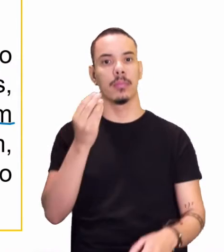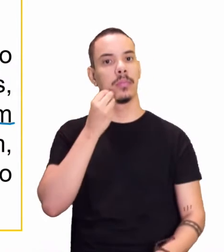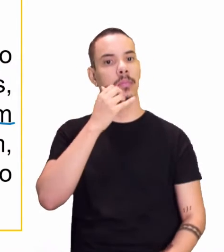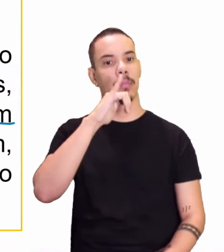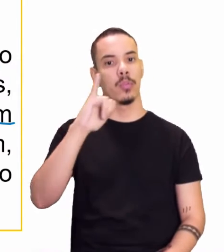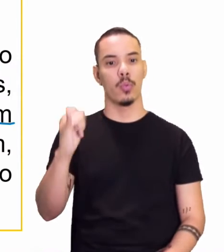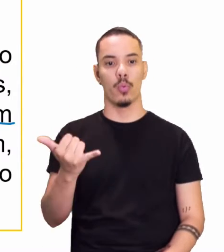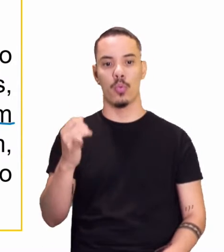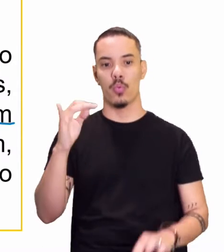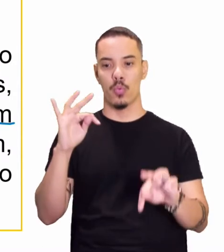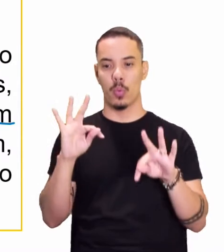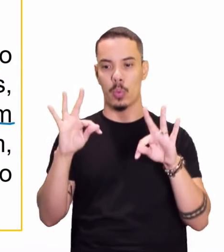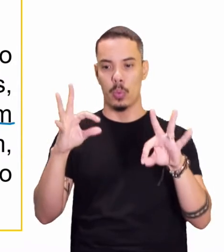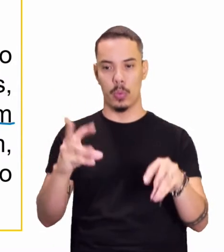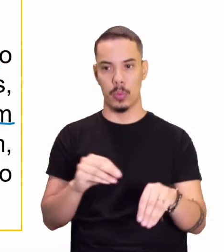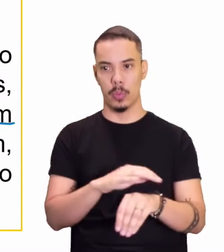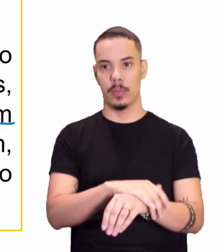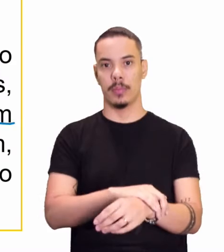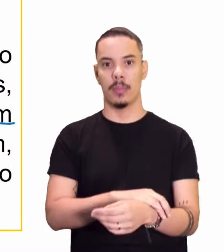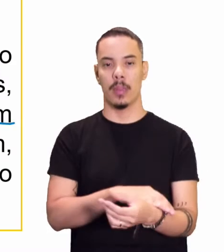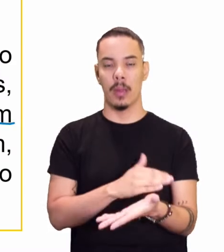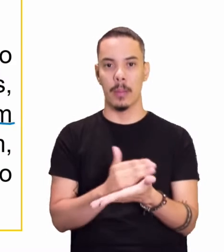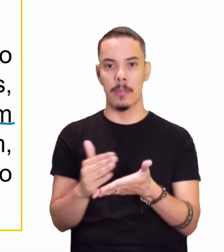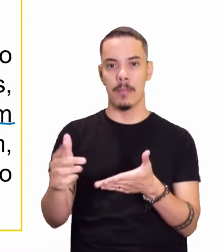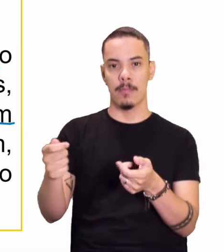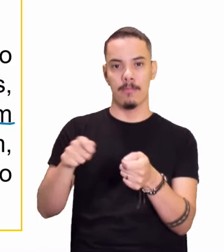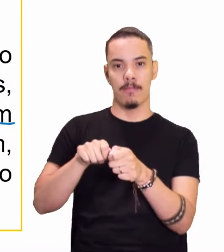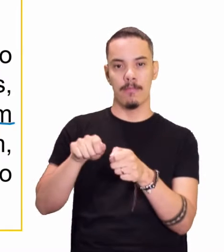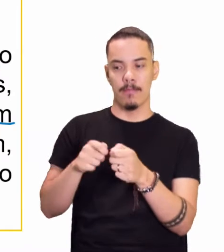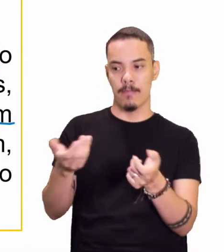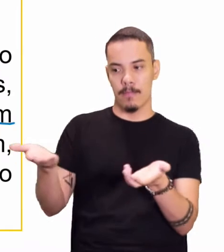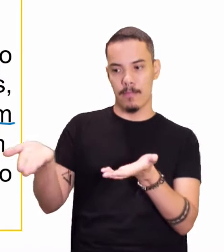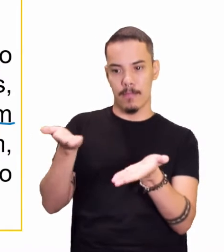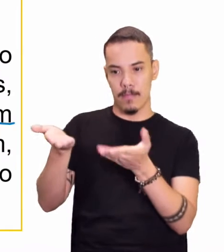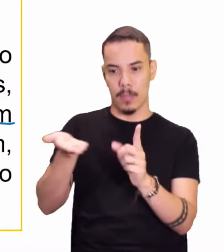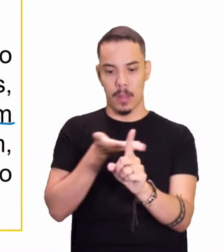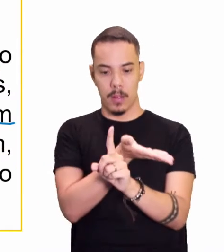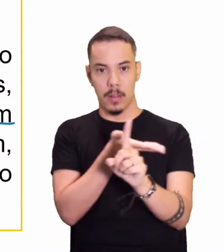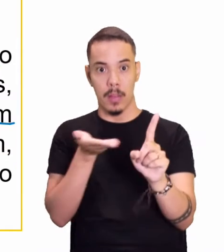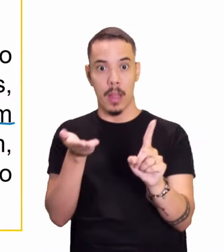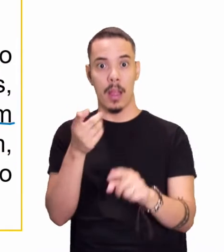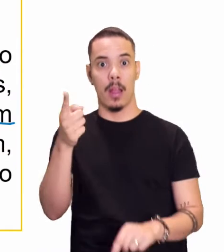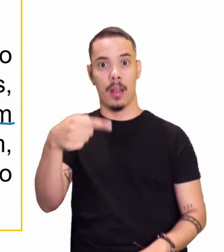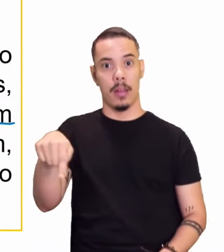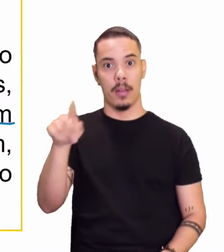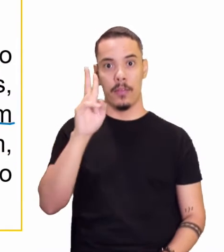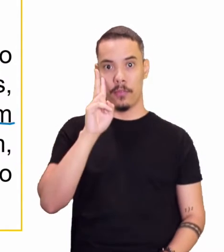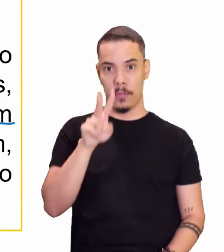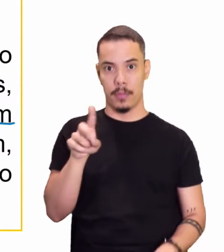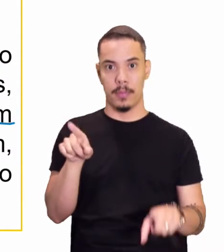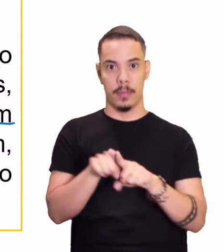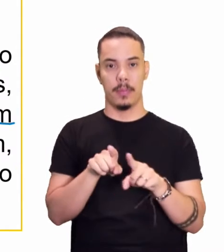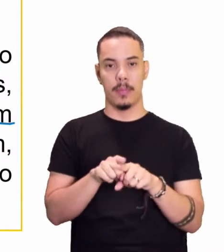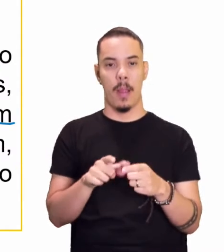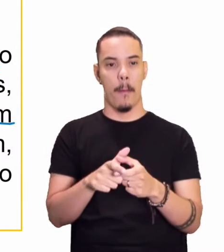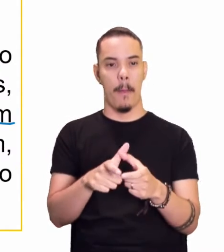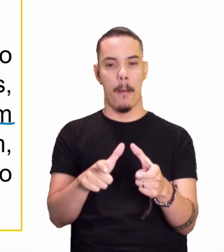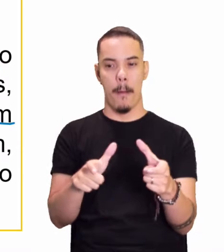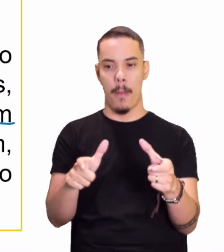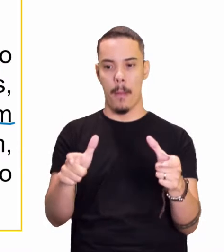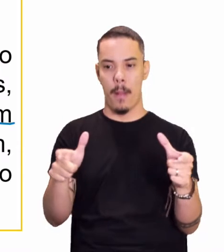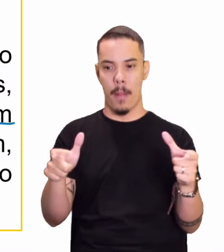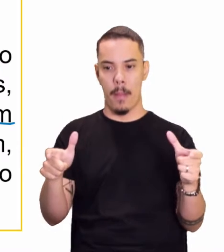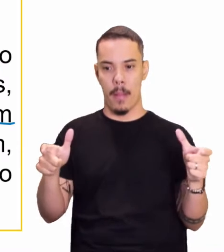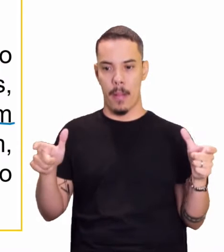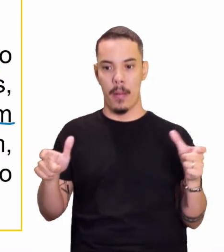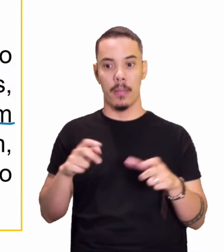dos burgueses começaram a fazer negócios, né? O comércio. E eles viram que também eles foram crescendo. Então, por